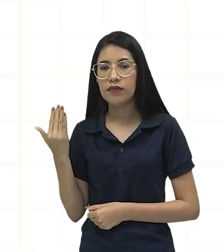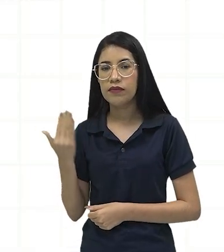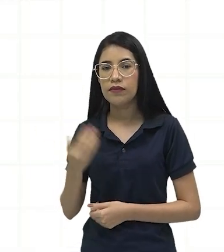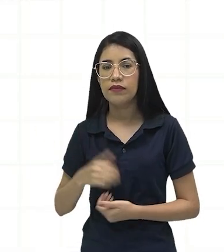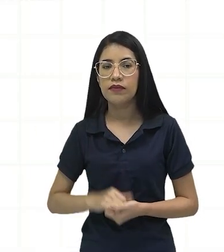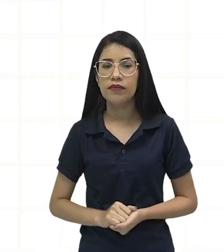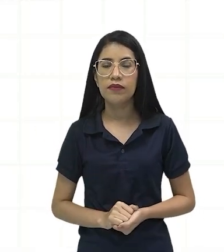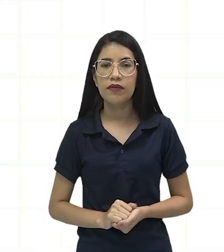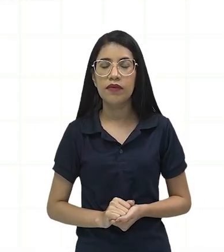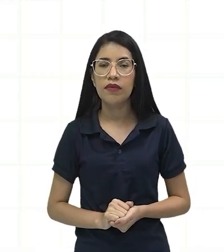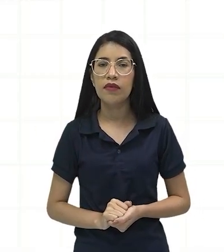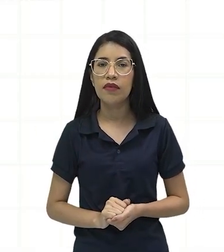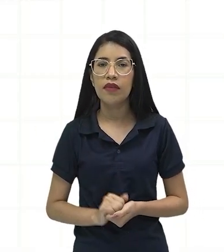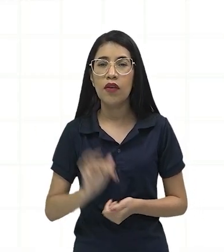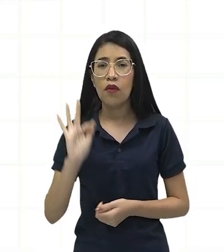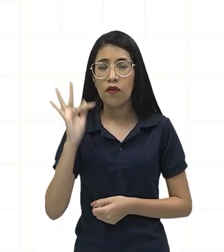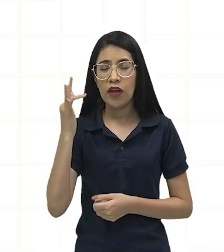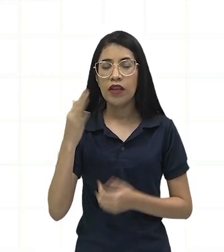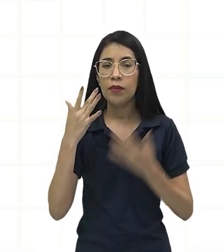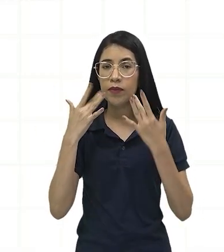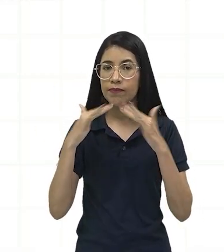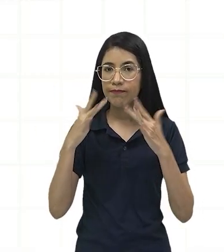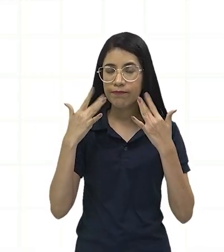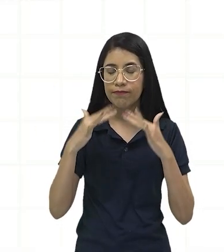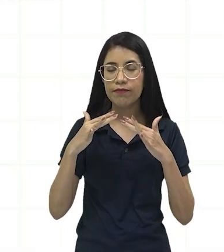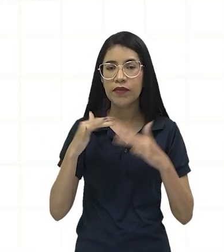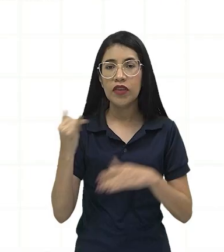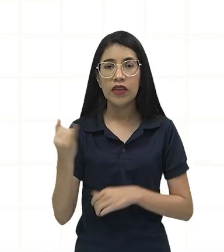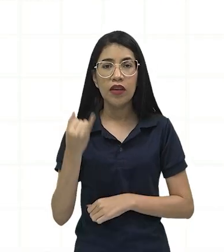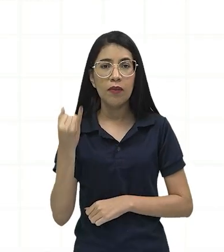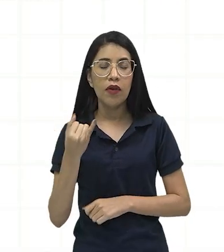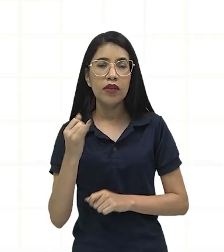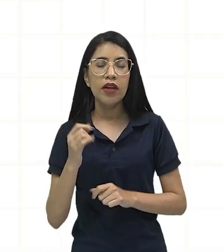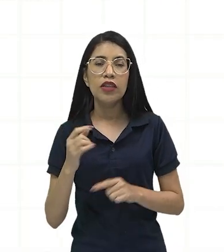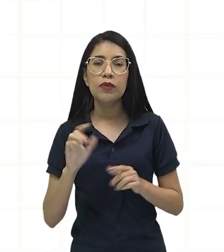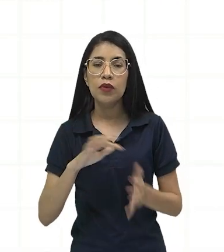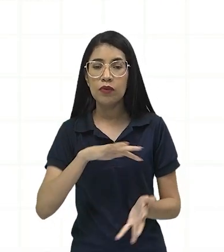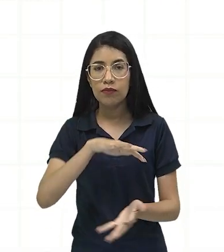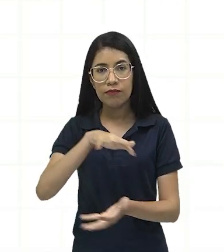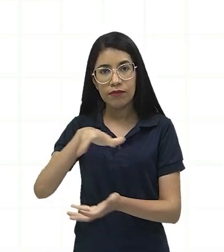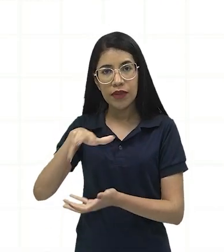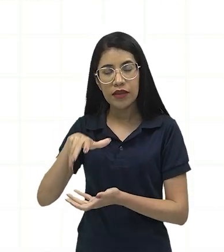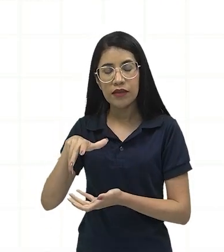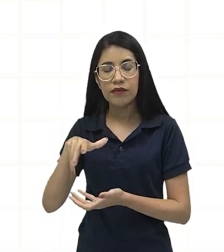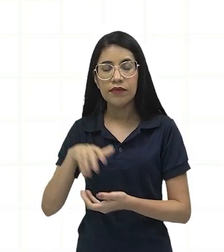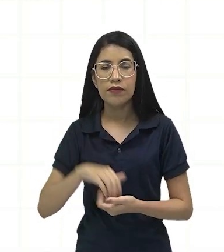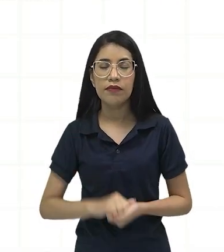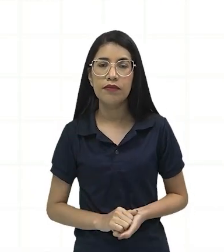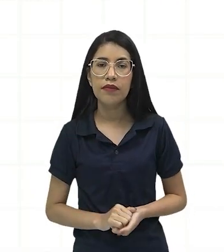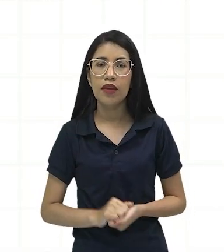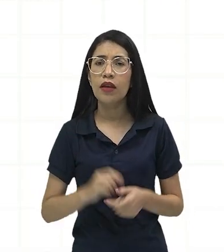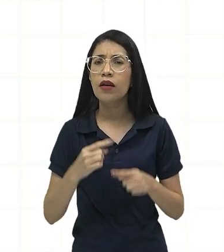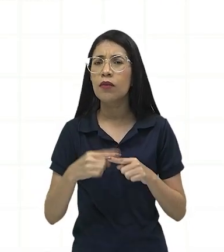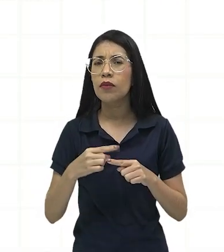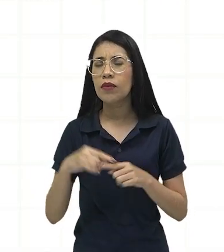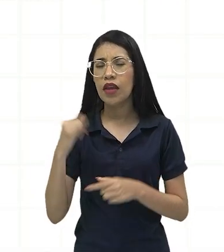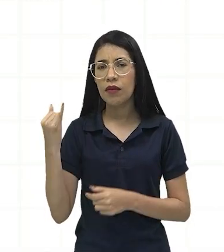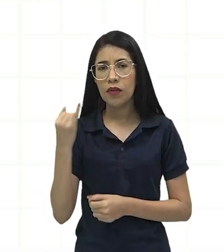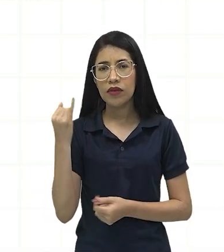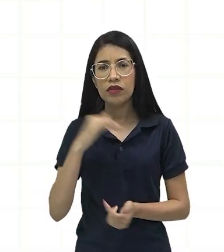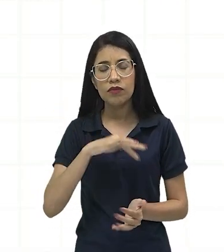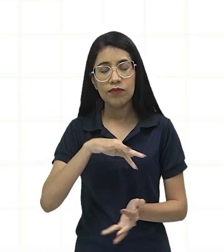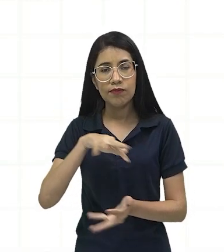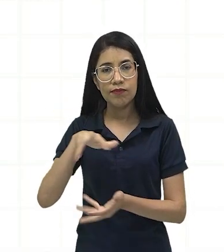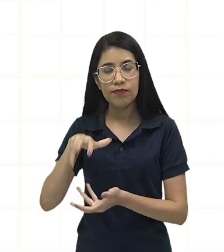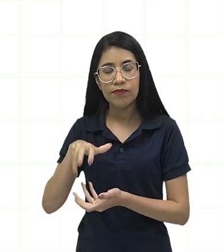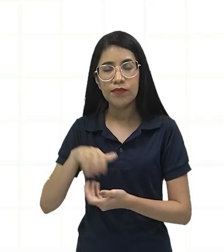Fenômeno natural e importante para o nosso planeta Terra. Por que é importante? Porque